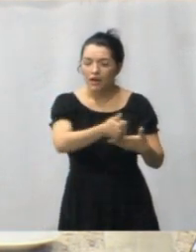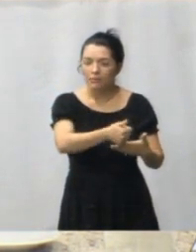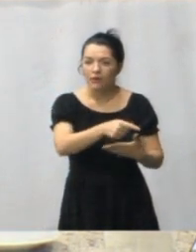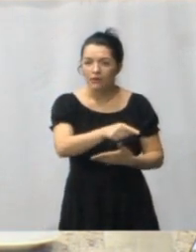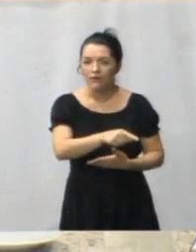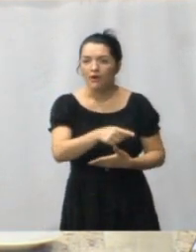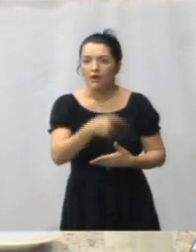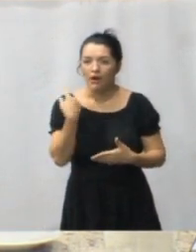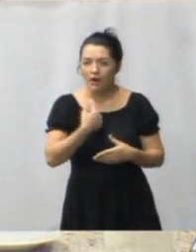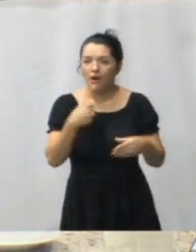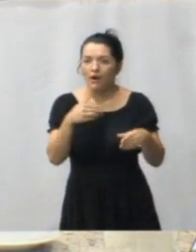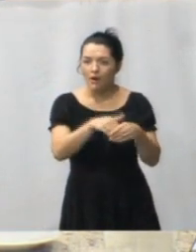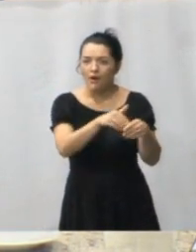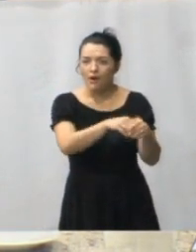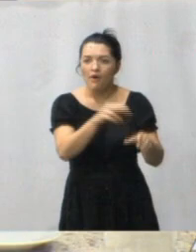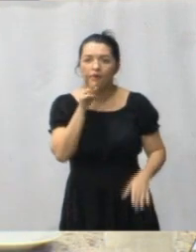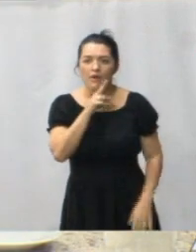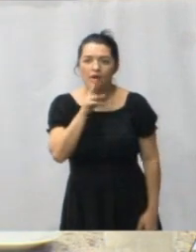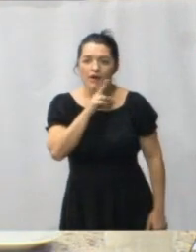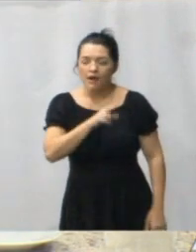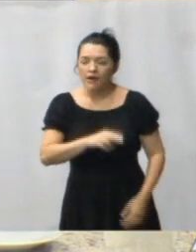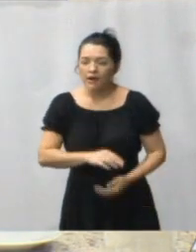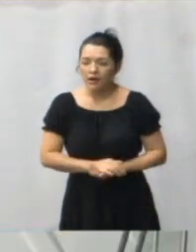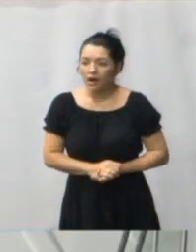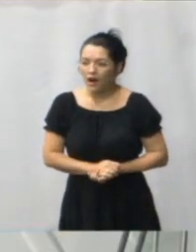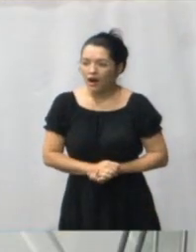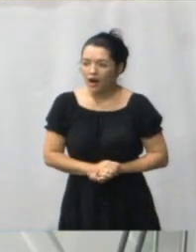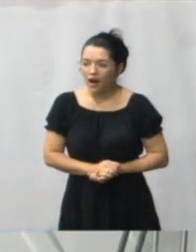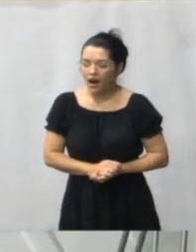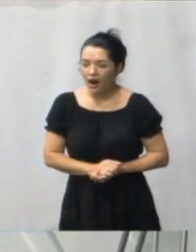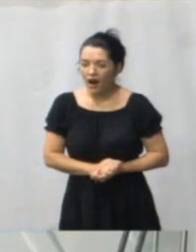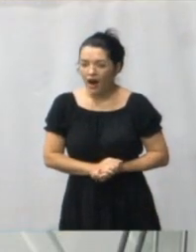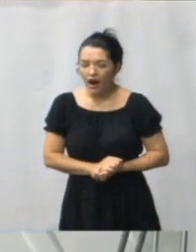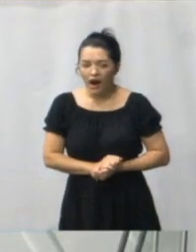urgentíssimo. Ok, senhor presidente.